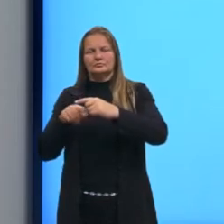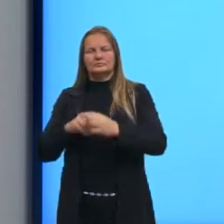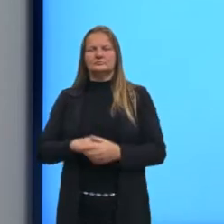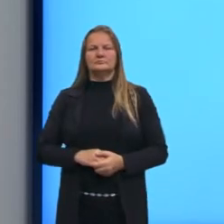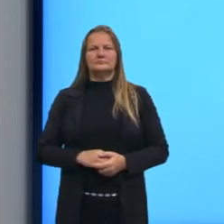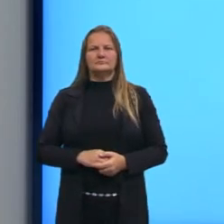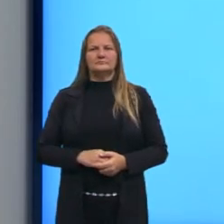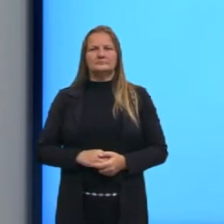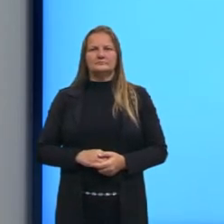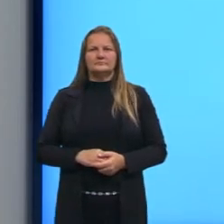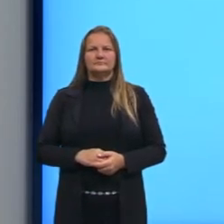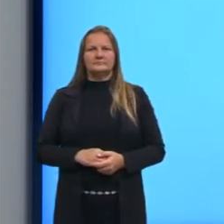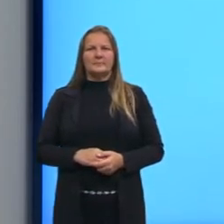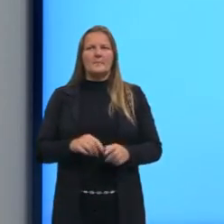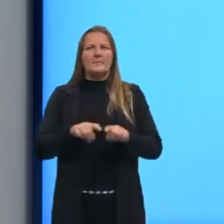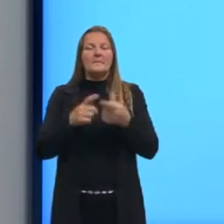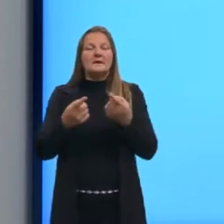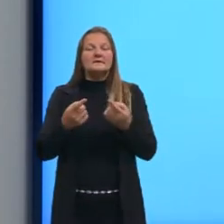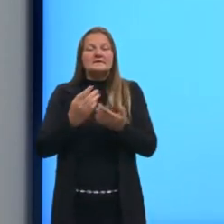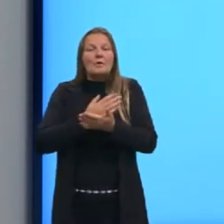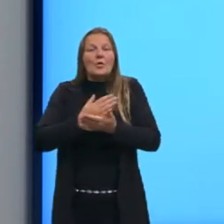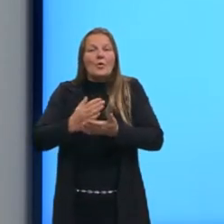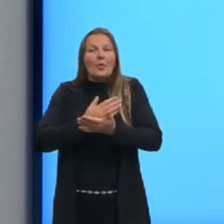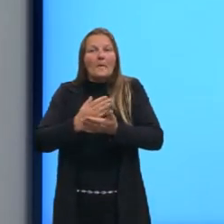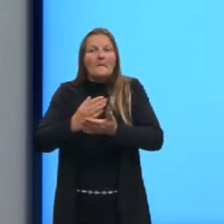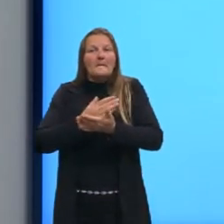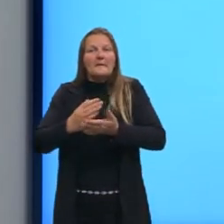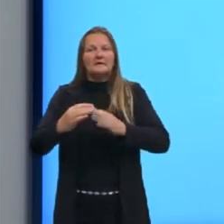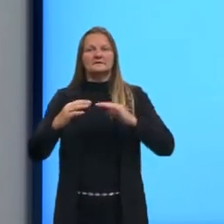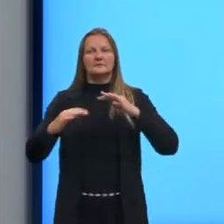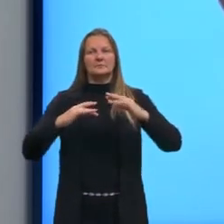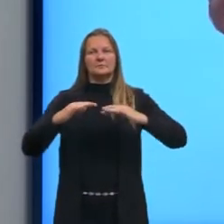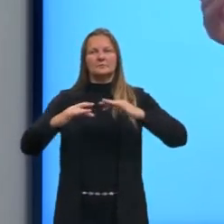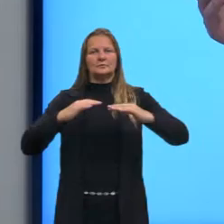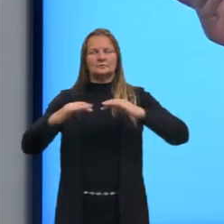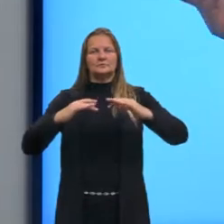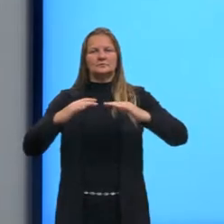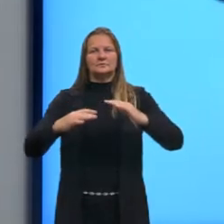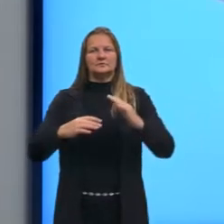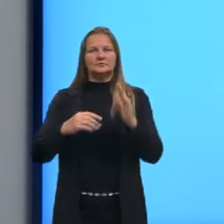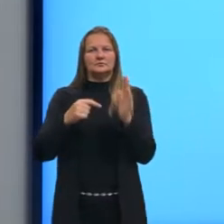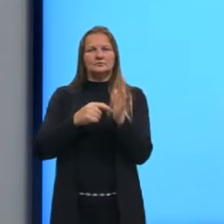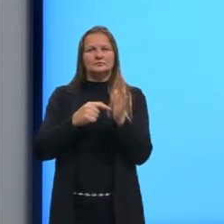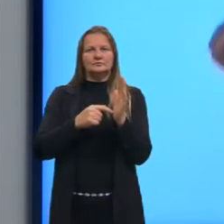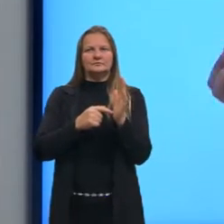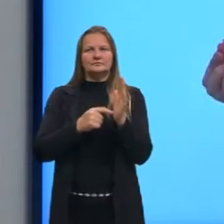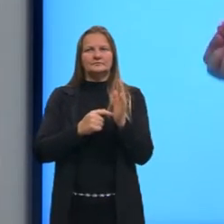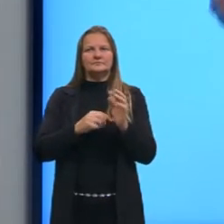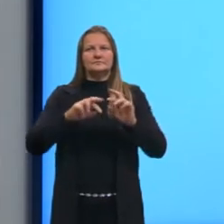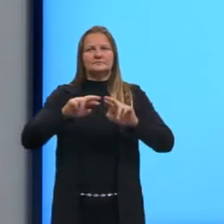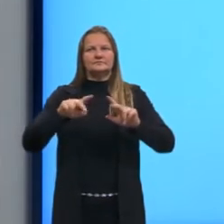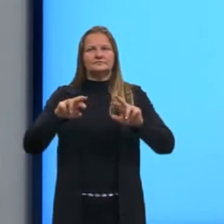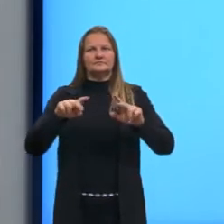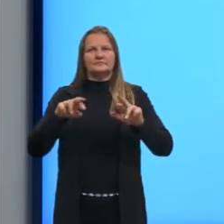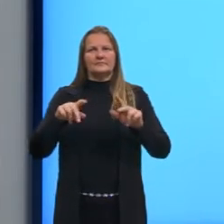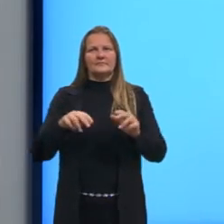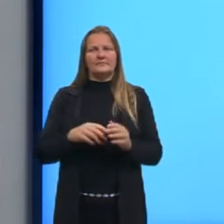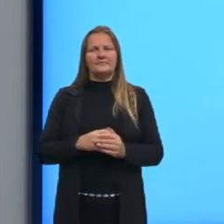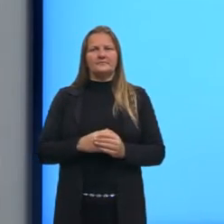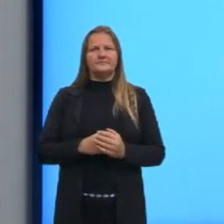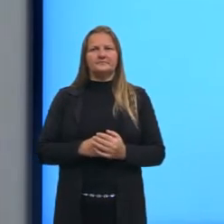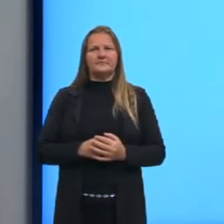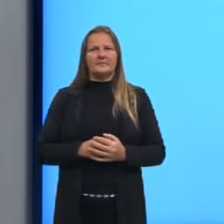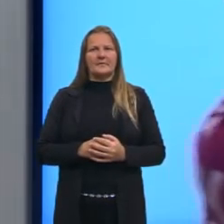direita. Porém, a origem do movimento que está gerando essas ondas é diferente. Essa